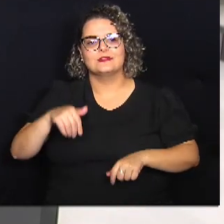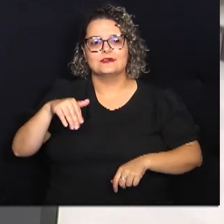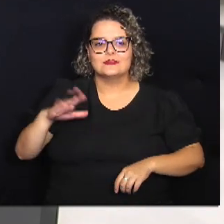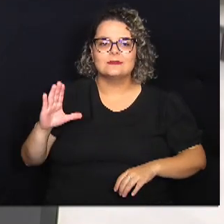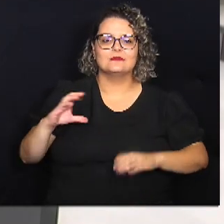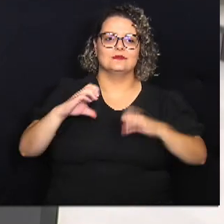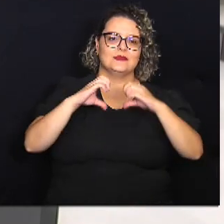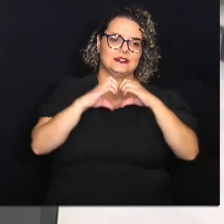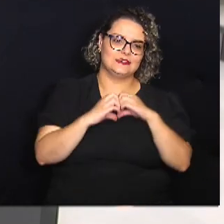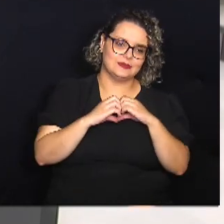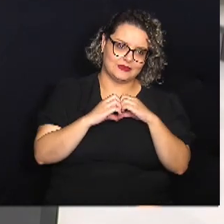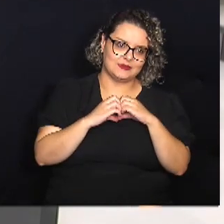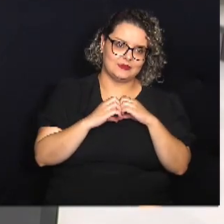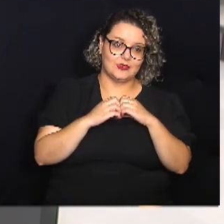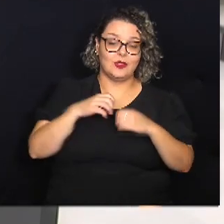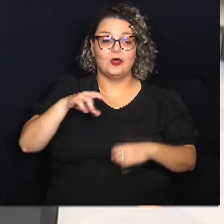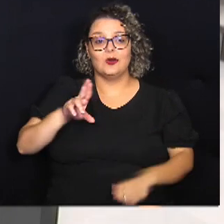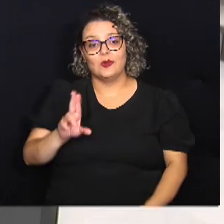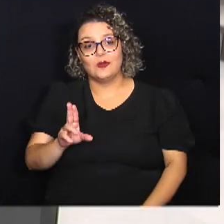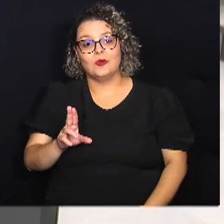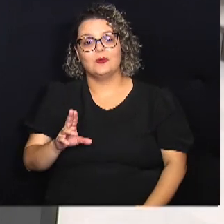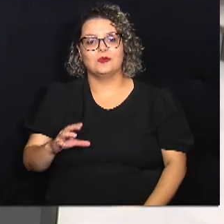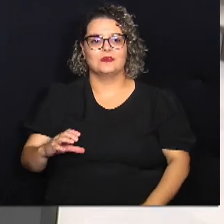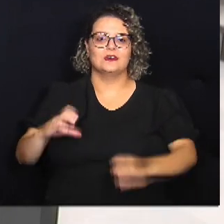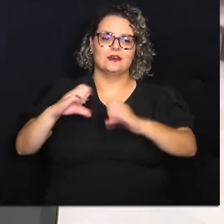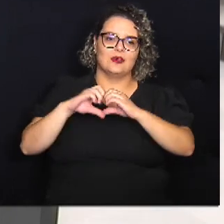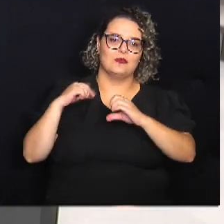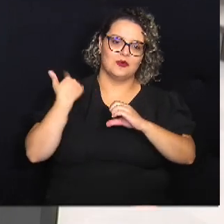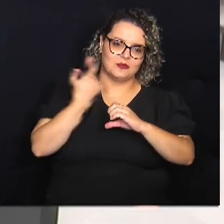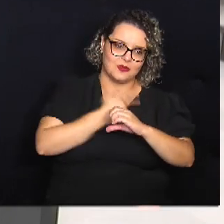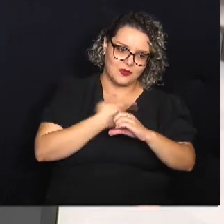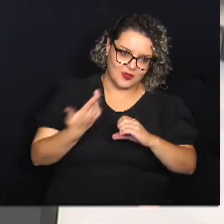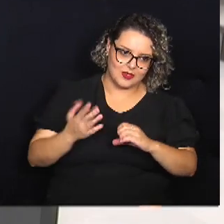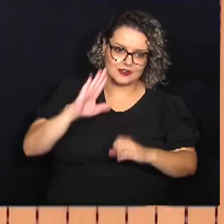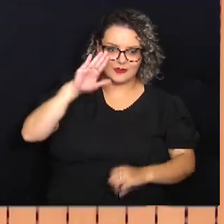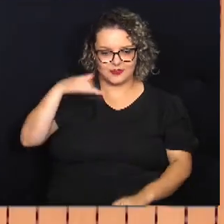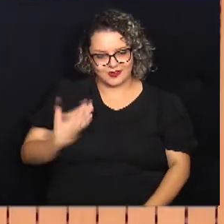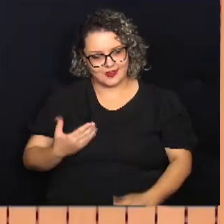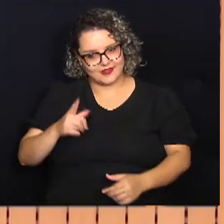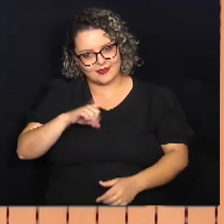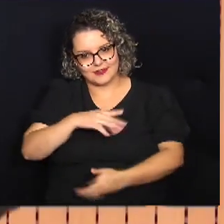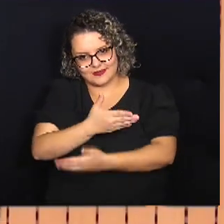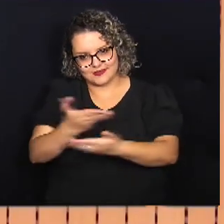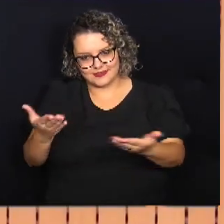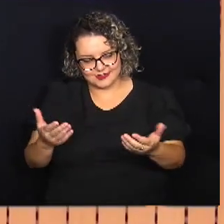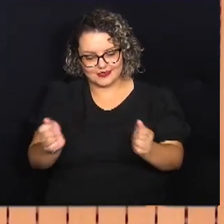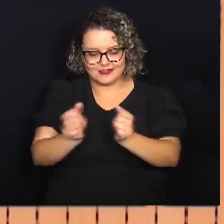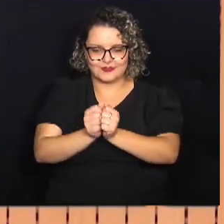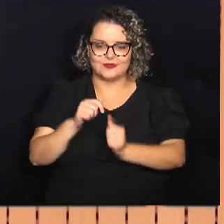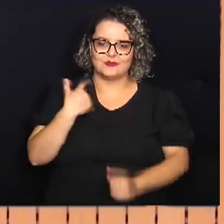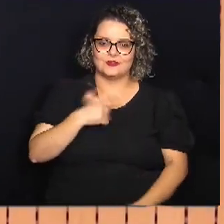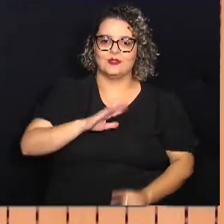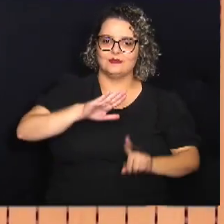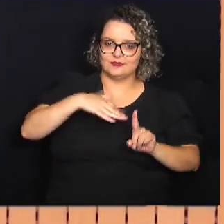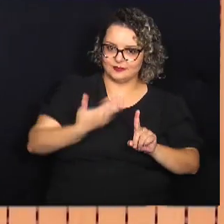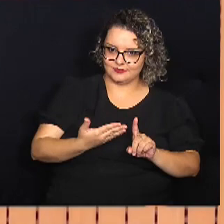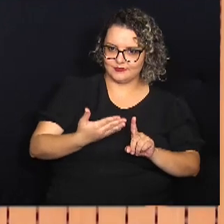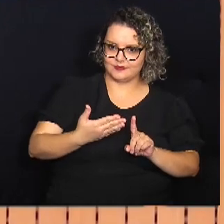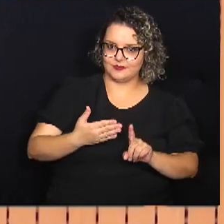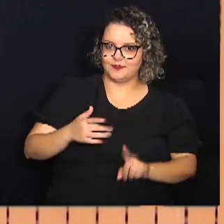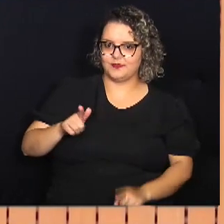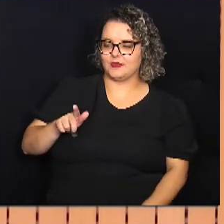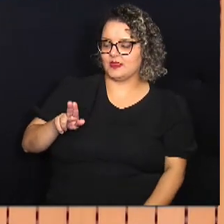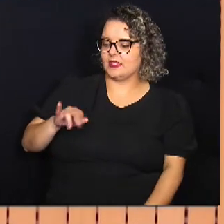mais amamos, ou que mais nos amam. Então, para nós é uma honra tê-los nessa noite. Os homenageados da noite foram